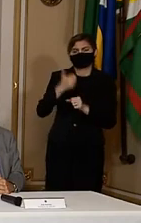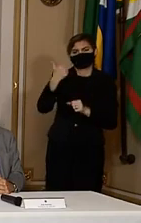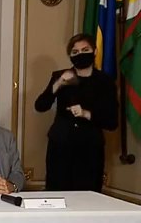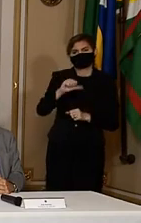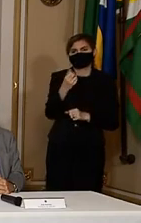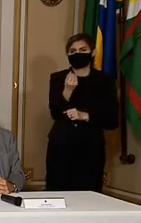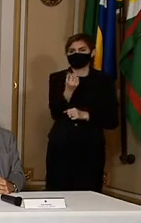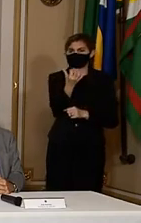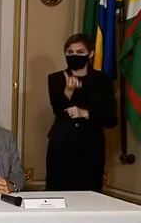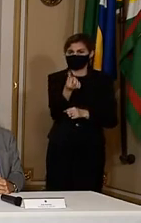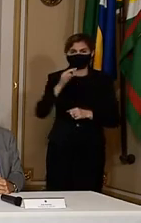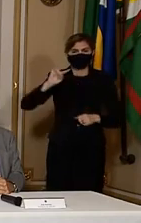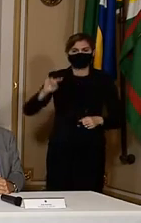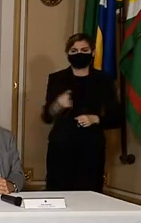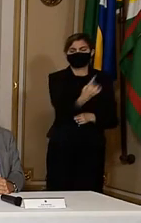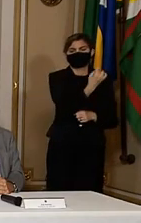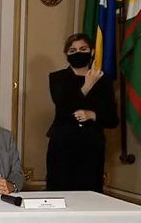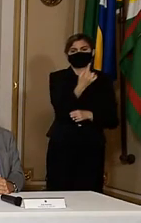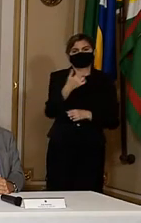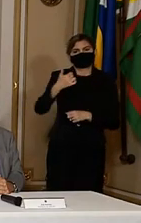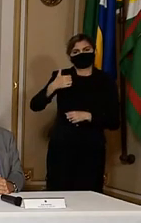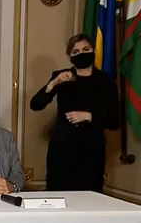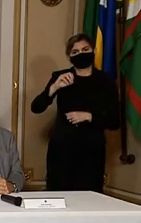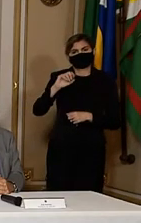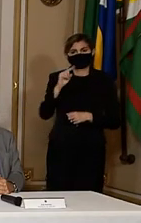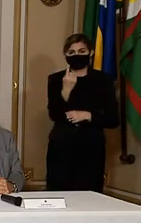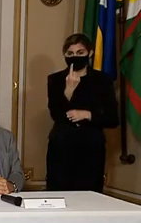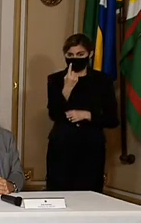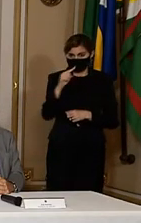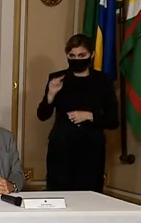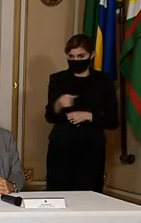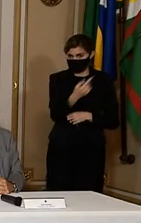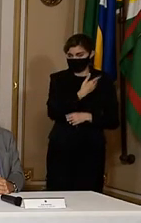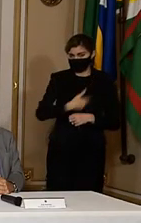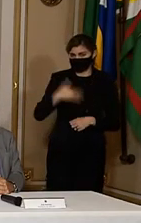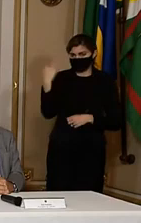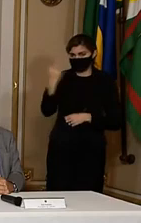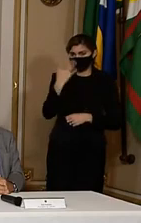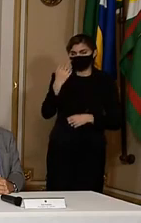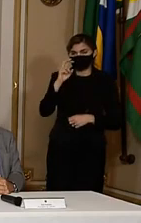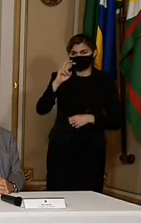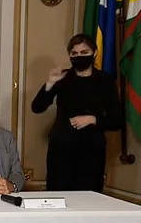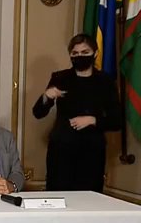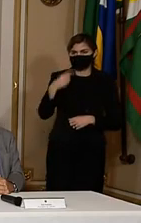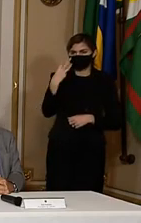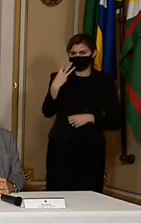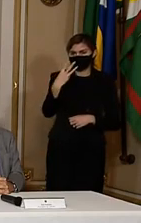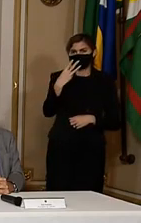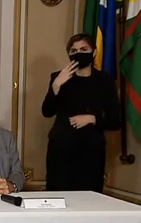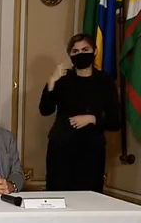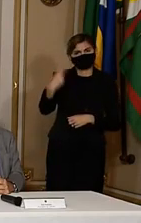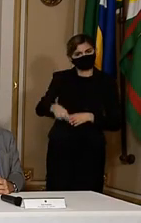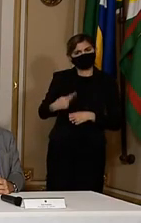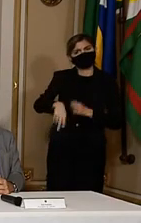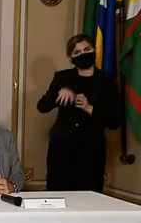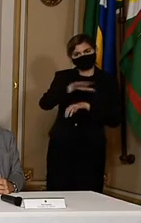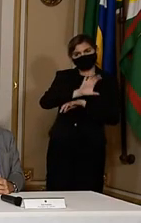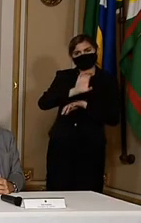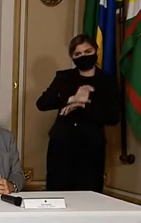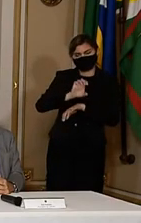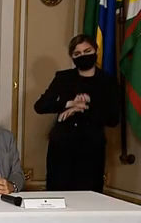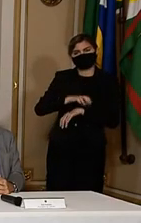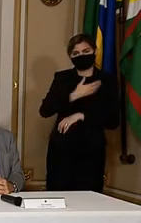de 106 milhões sendo 101 milhões do governo federal e 5,3 milhões Em contrapartida do Governo do